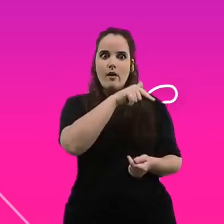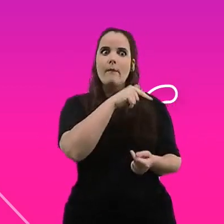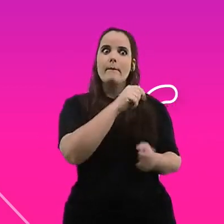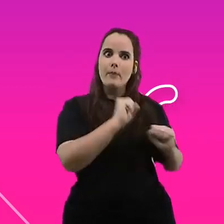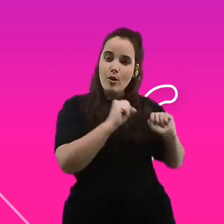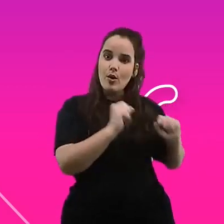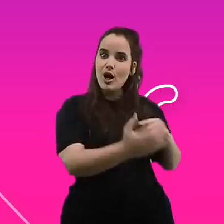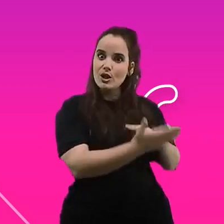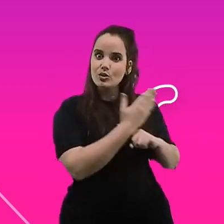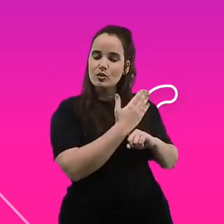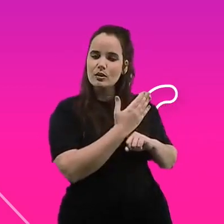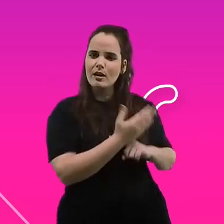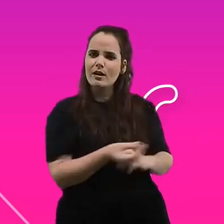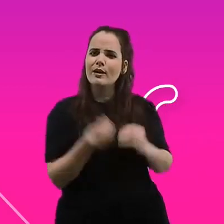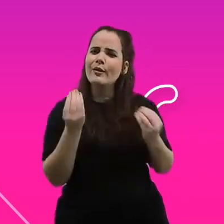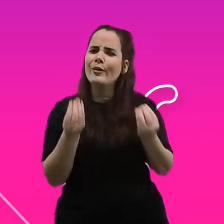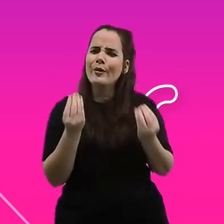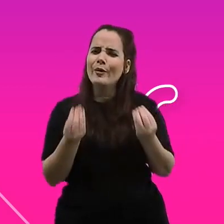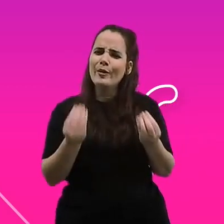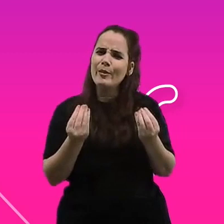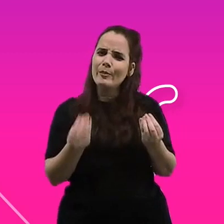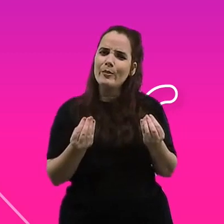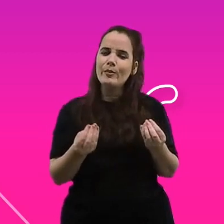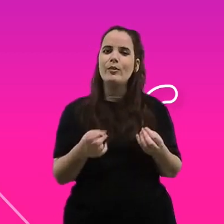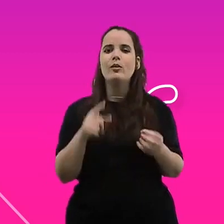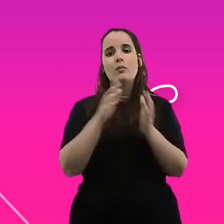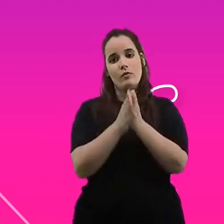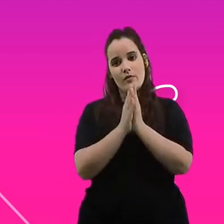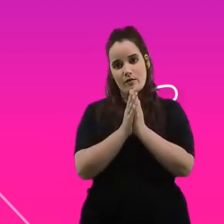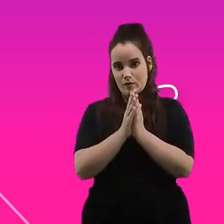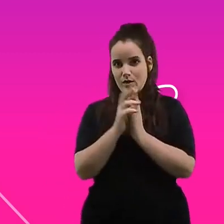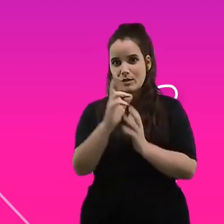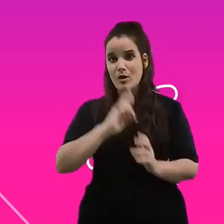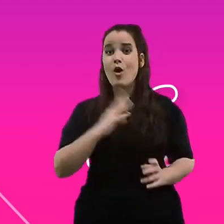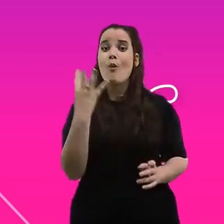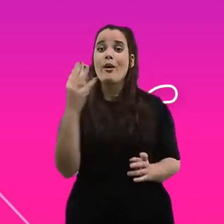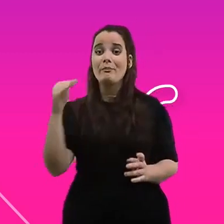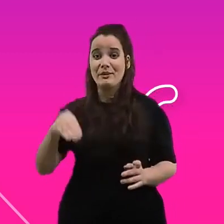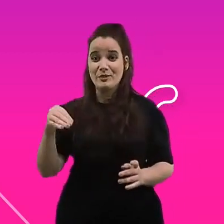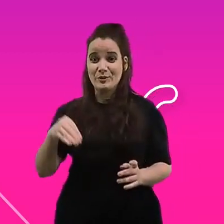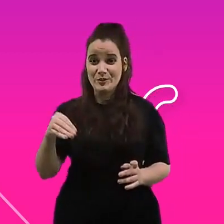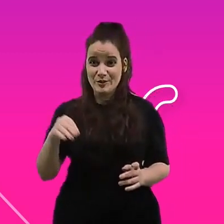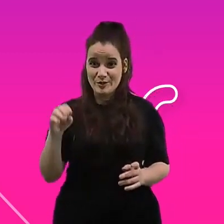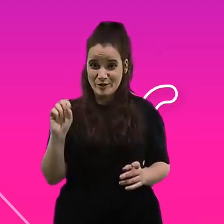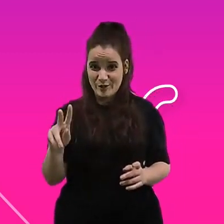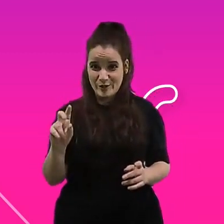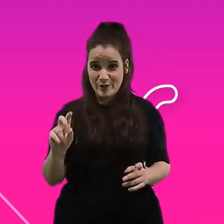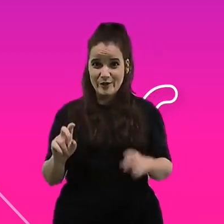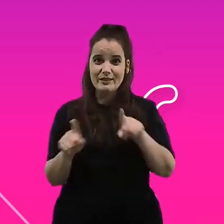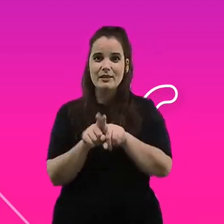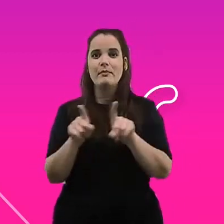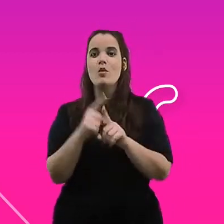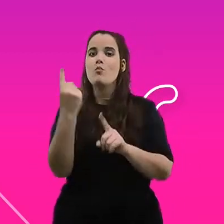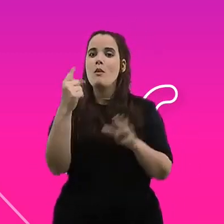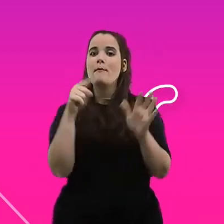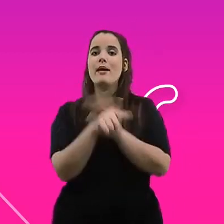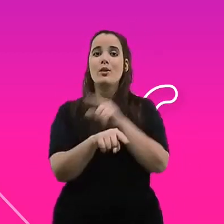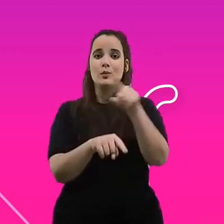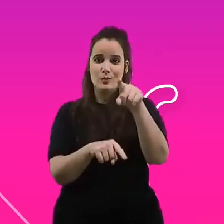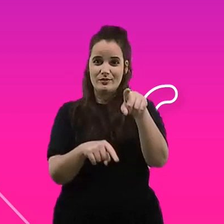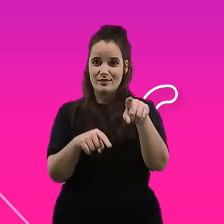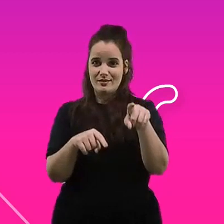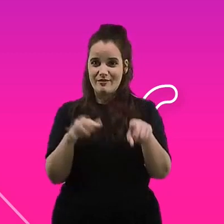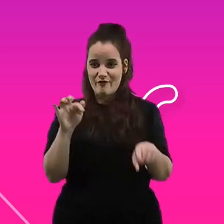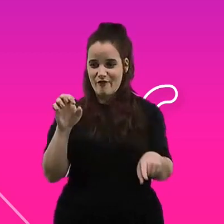de servir? E daí, depois, eu pedi para responder brevemente, a gente tem 4 minutos, depois tem uma pergunta para a Fernanda. Acho que dá tempo dos dois